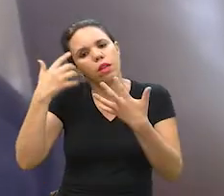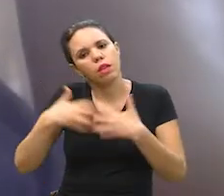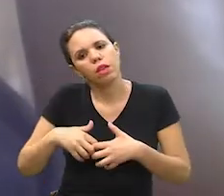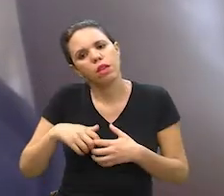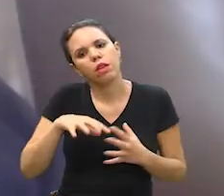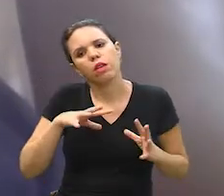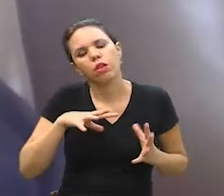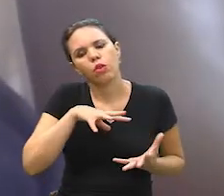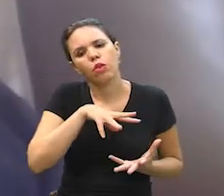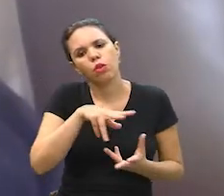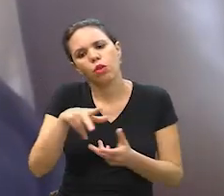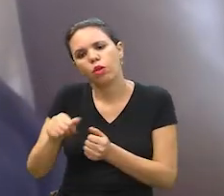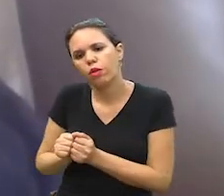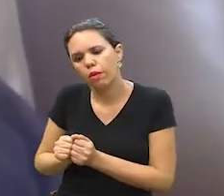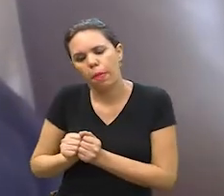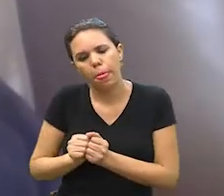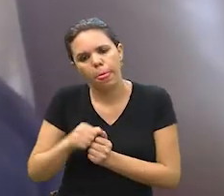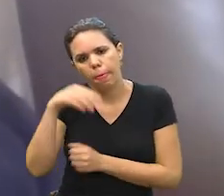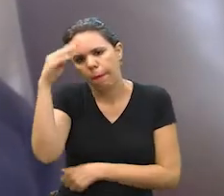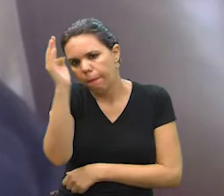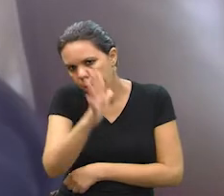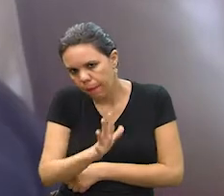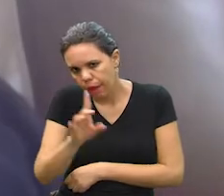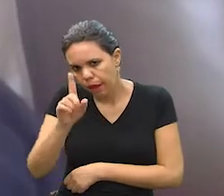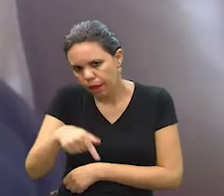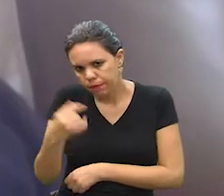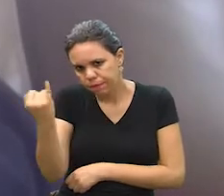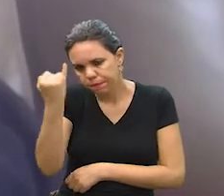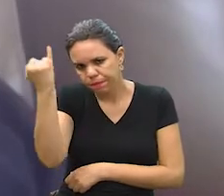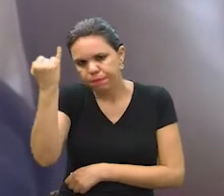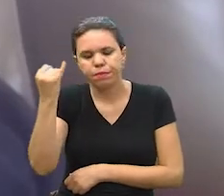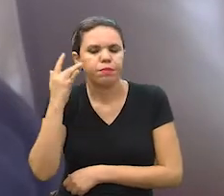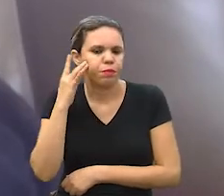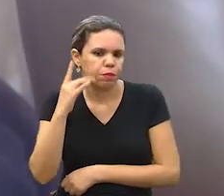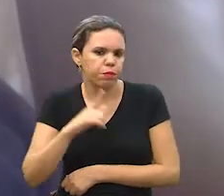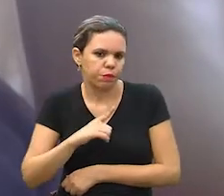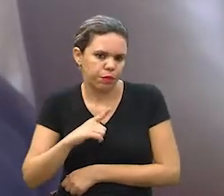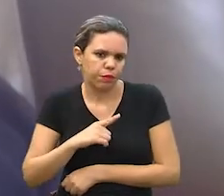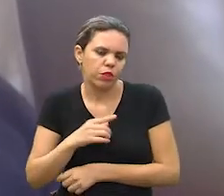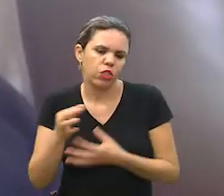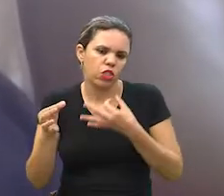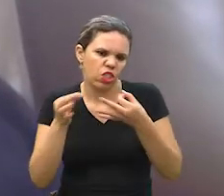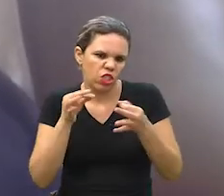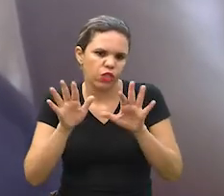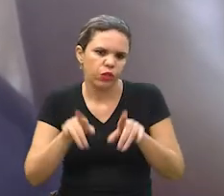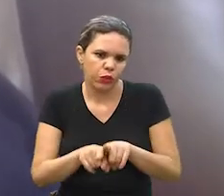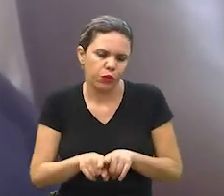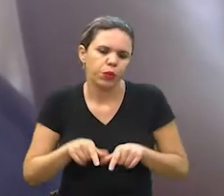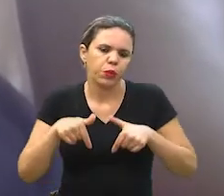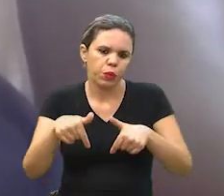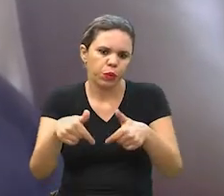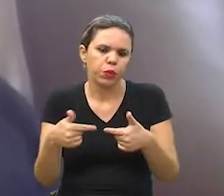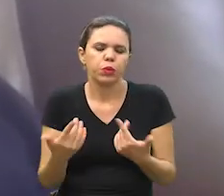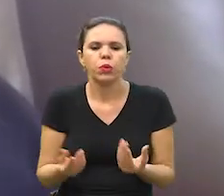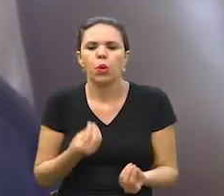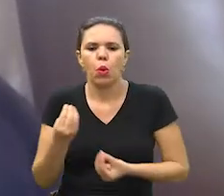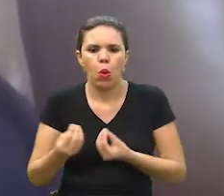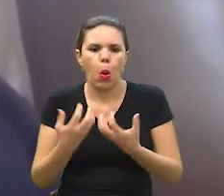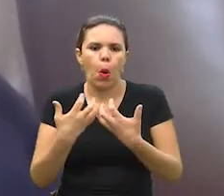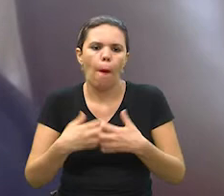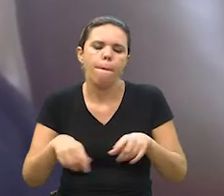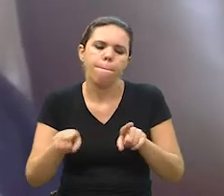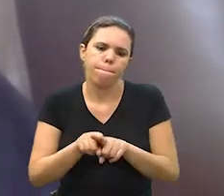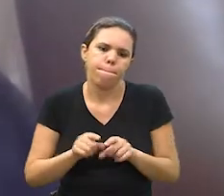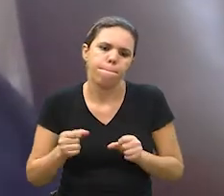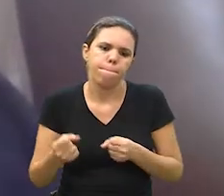pensar globalmente, esse pensar nacionalmente é muito importante, que a gente tenha crítica e que atue como